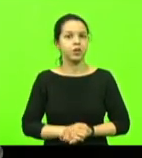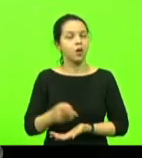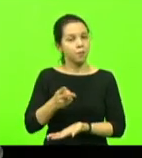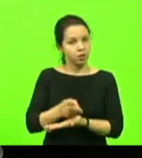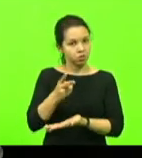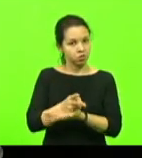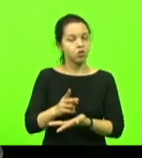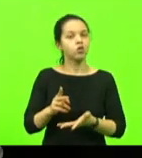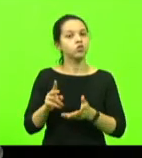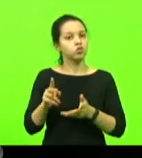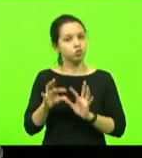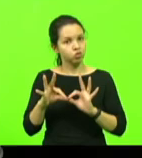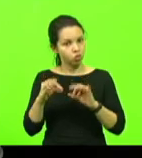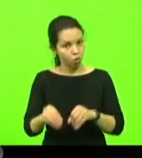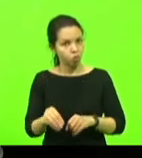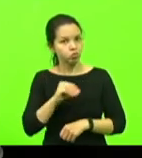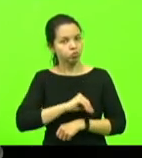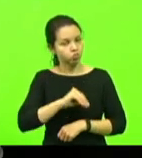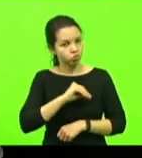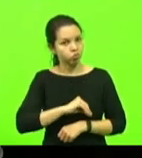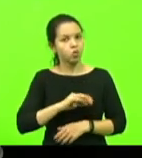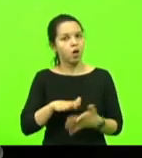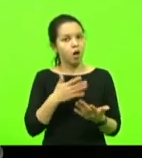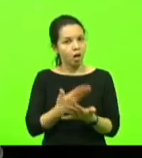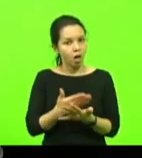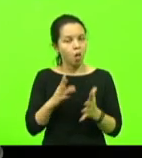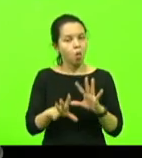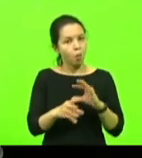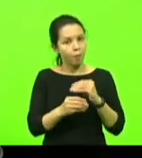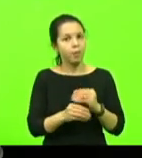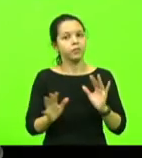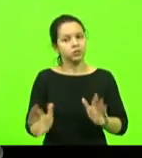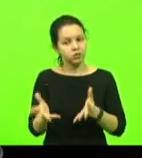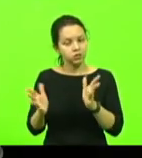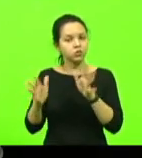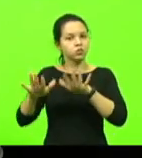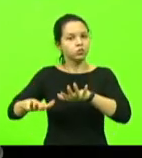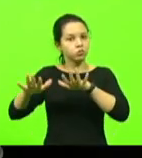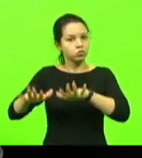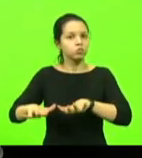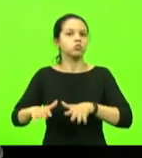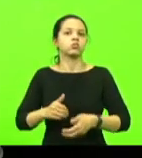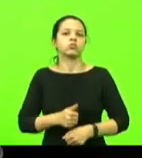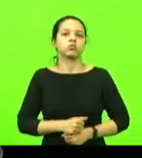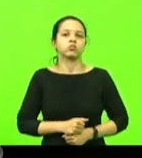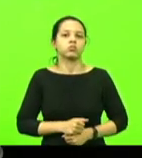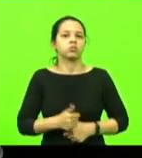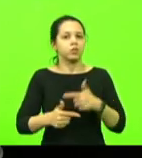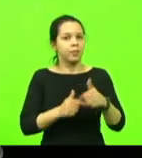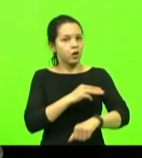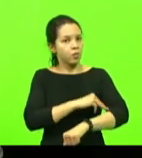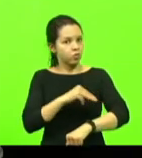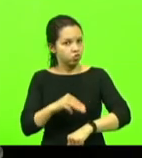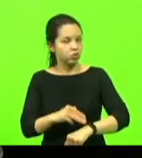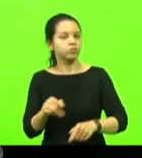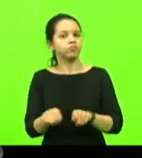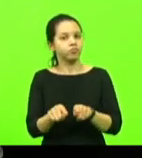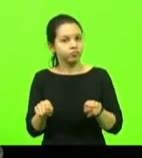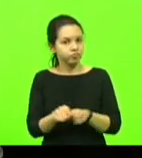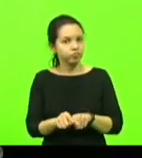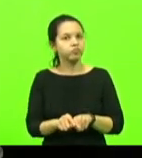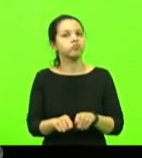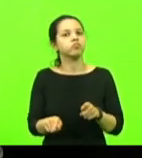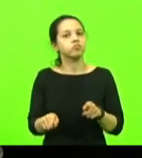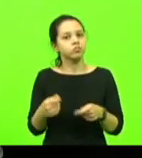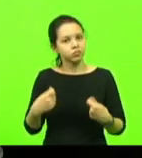gratificações, aula complementar, direção, incentivo à permanência da carreira do magistério, bem como estabelecer